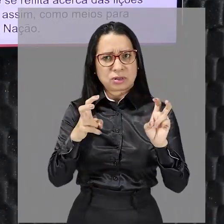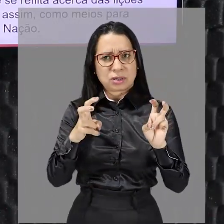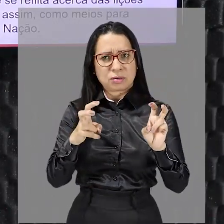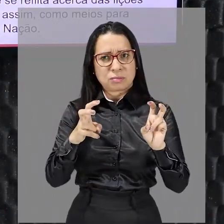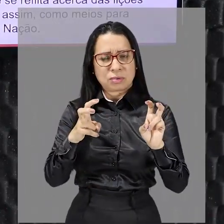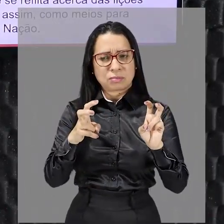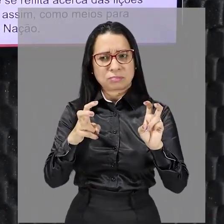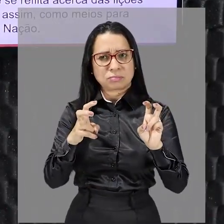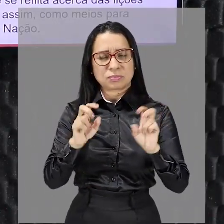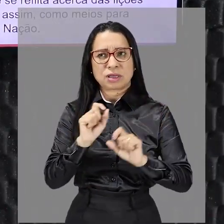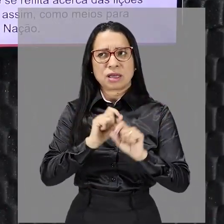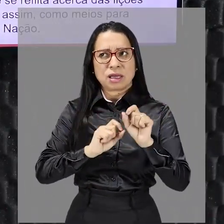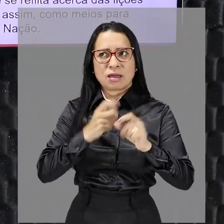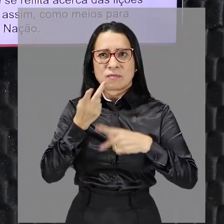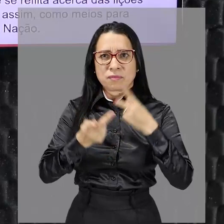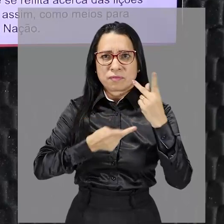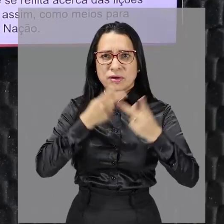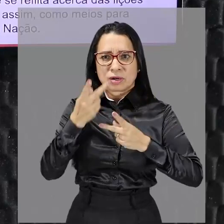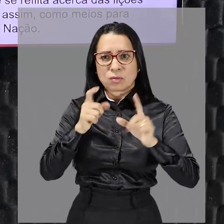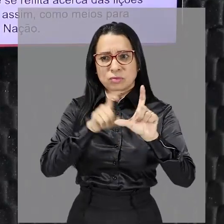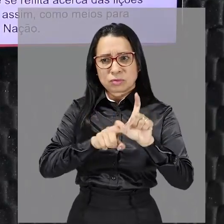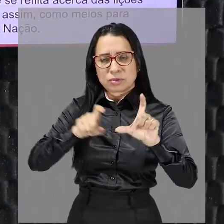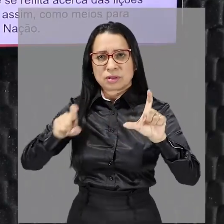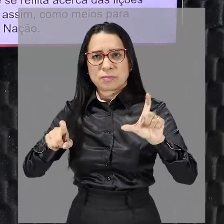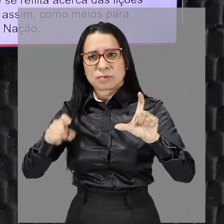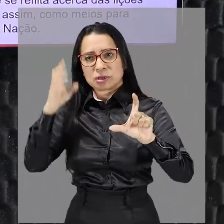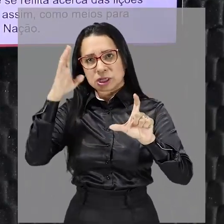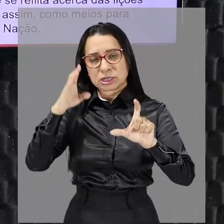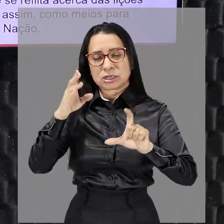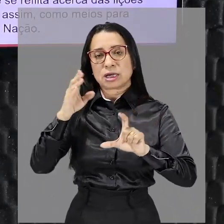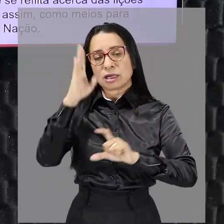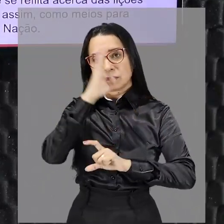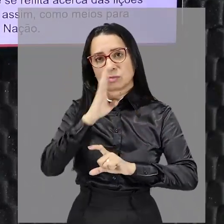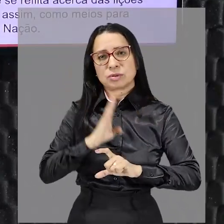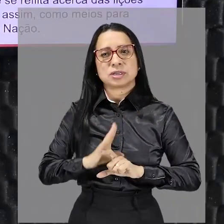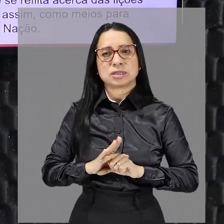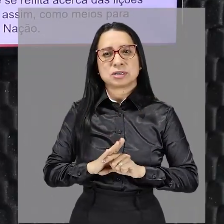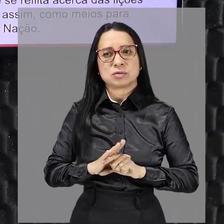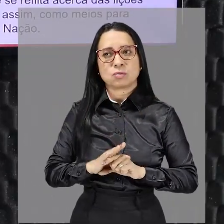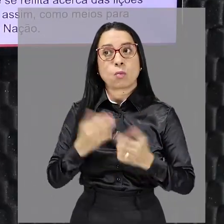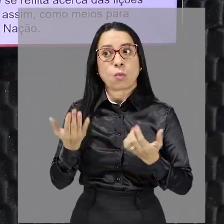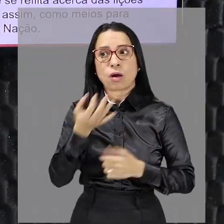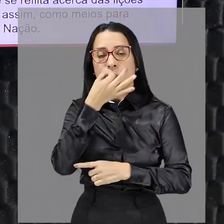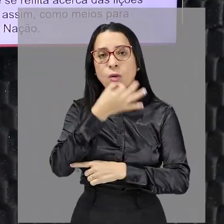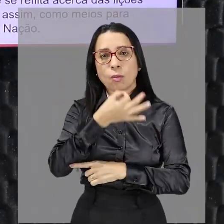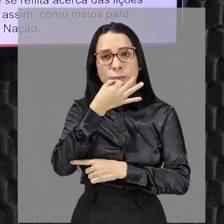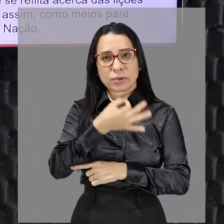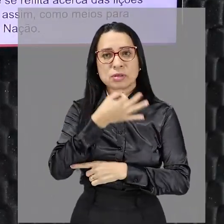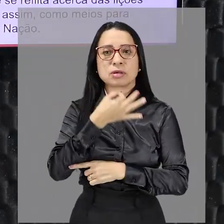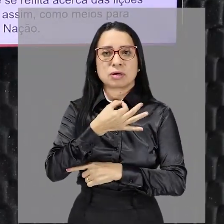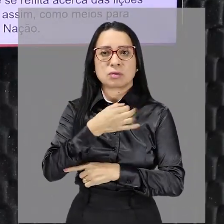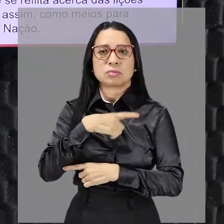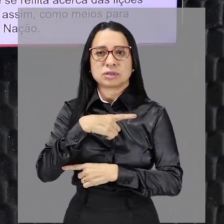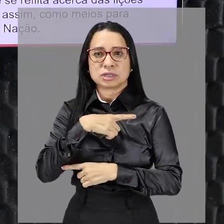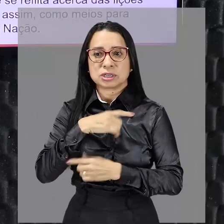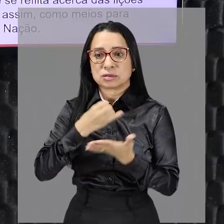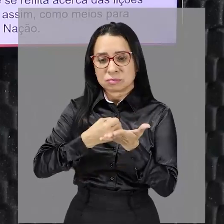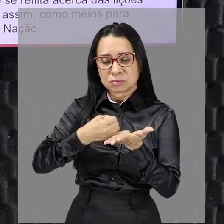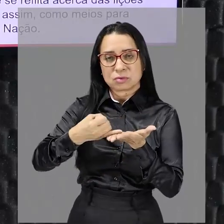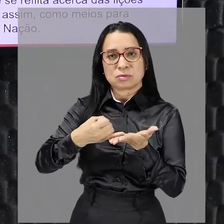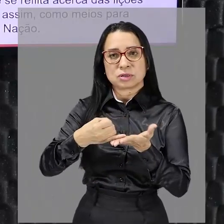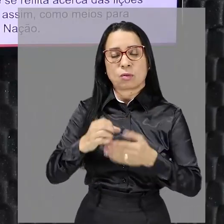independência do Brasil e qual é a tese que ele traz, qual é o ponto de vista que ele traz nesta